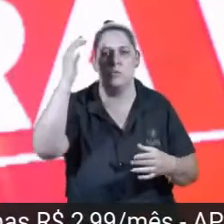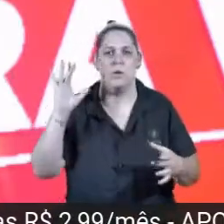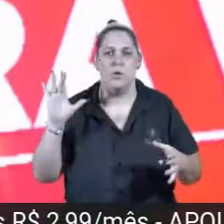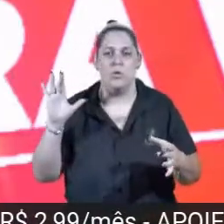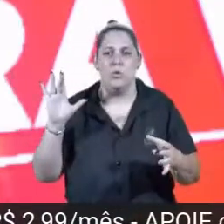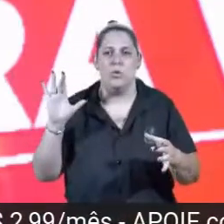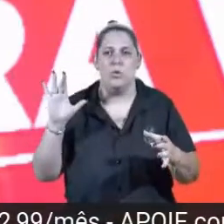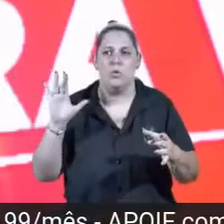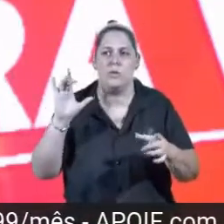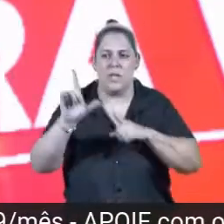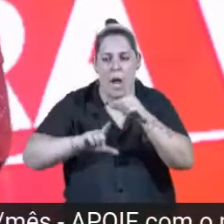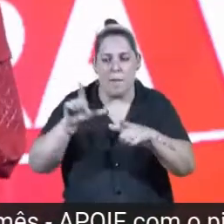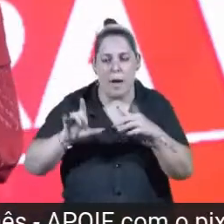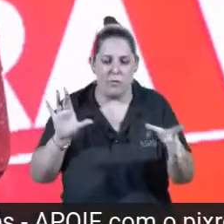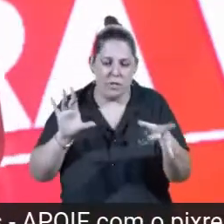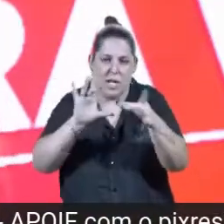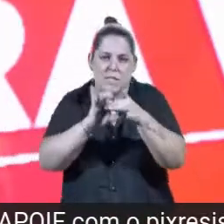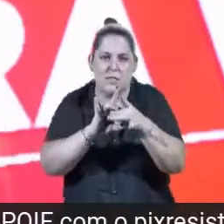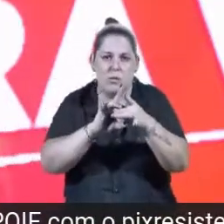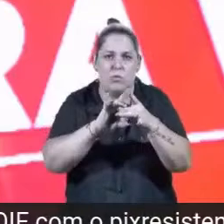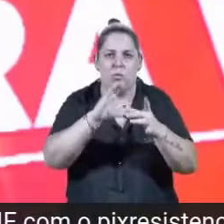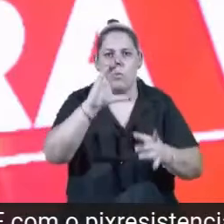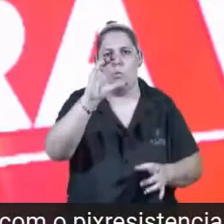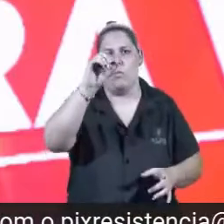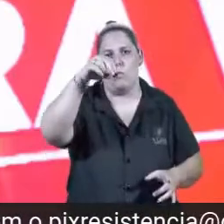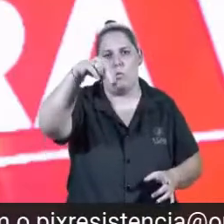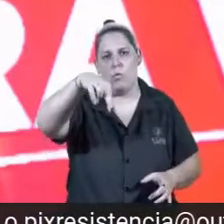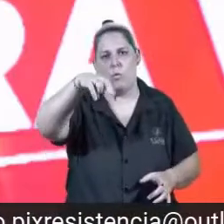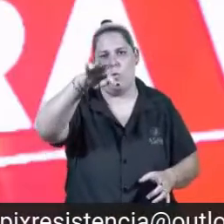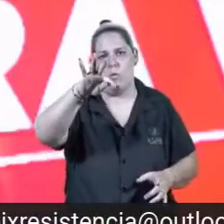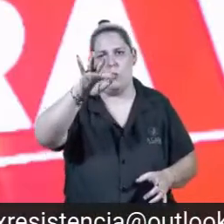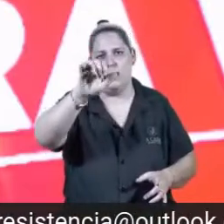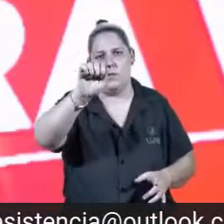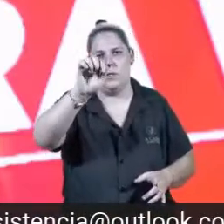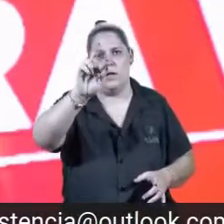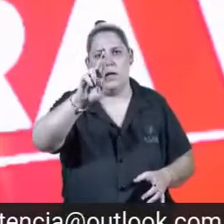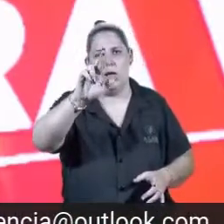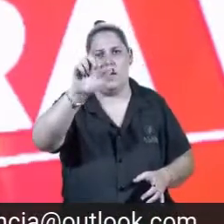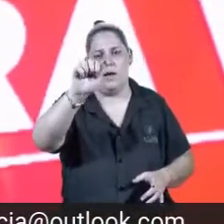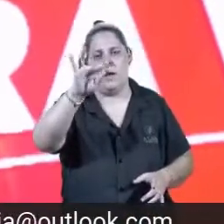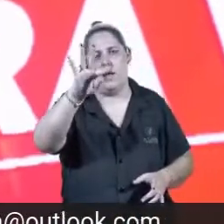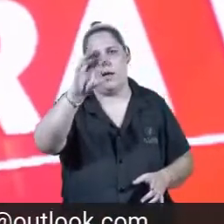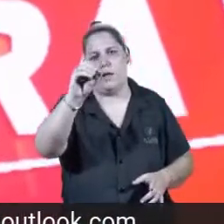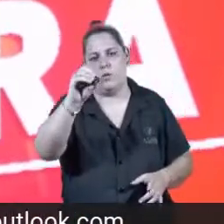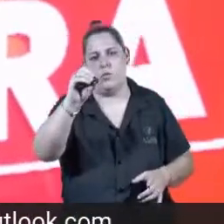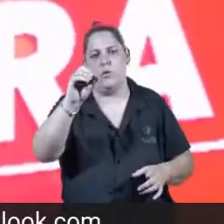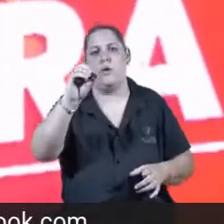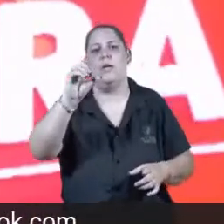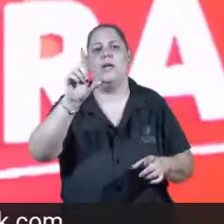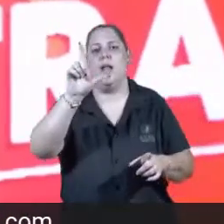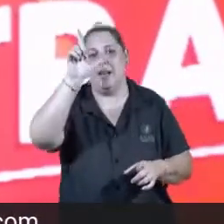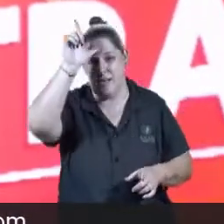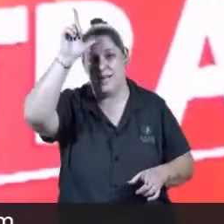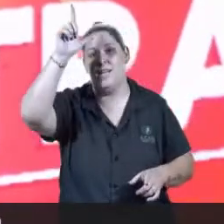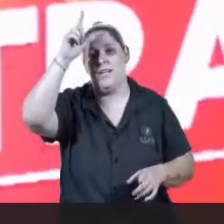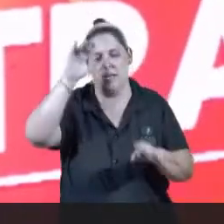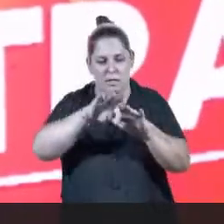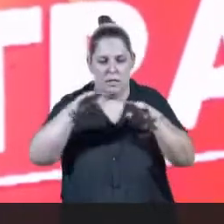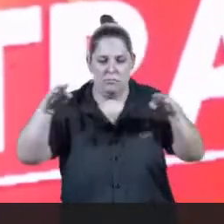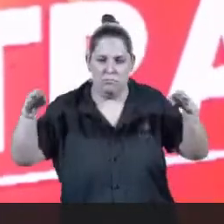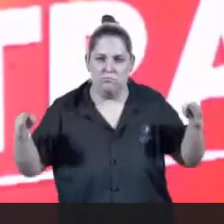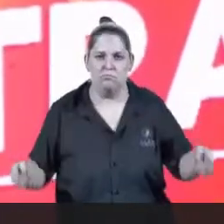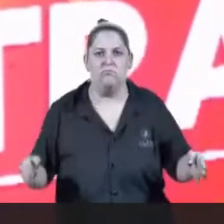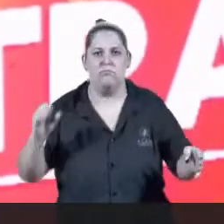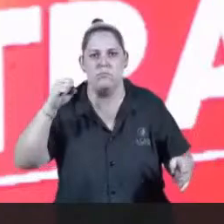filiação do senador Contarato, aqui, que faz parte da liderança da bancada do Senado, o